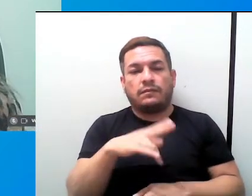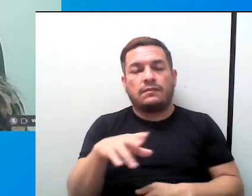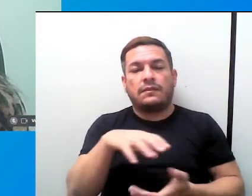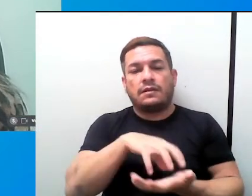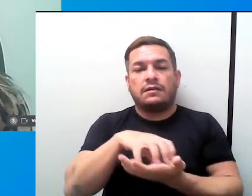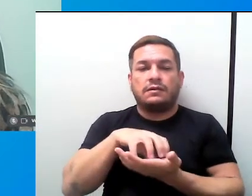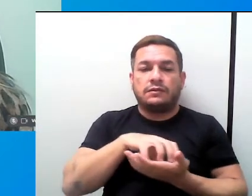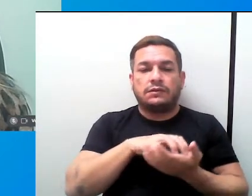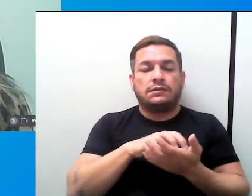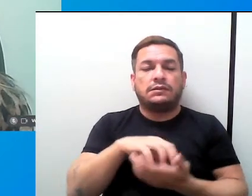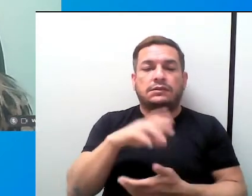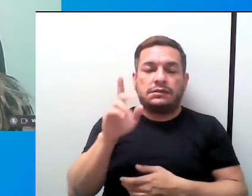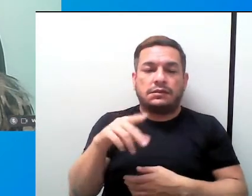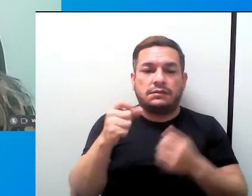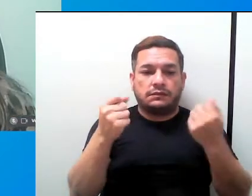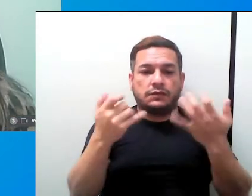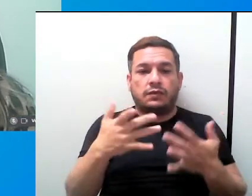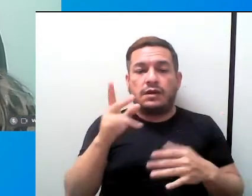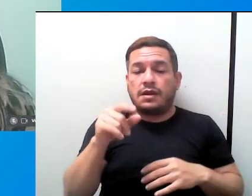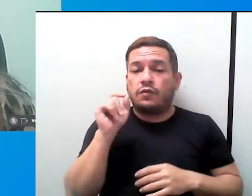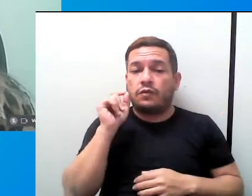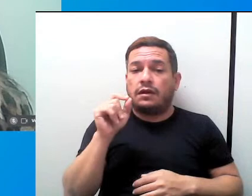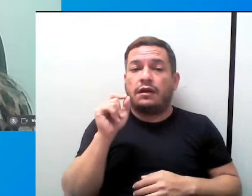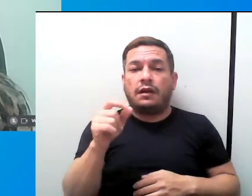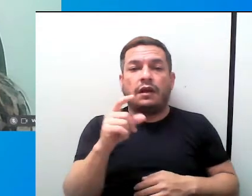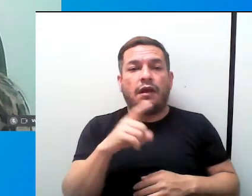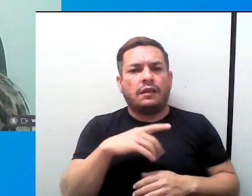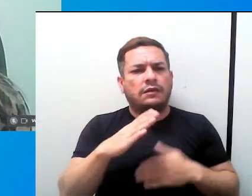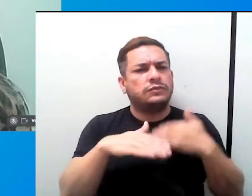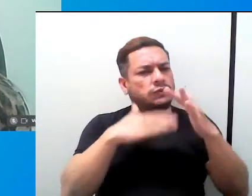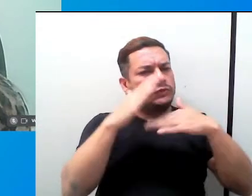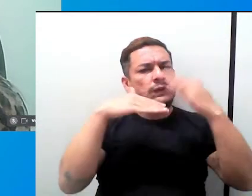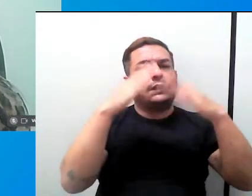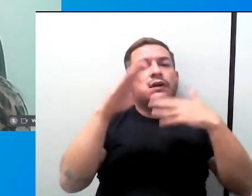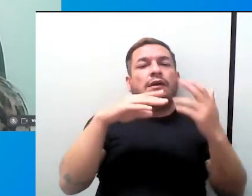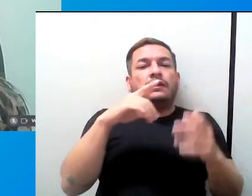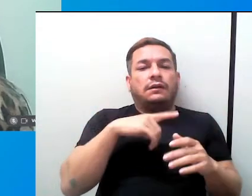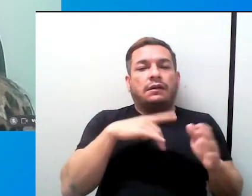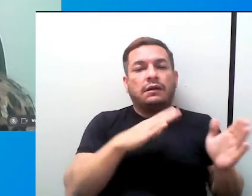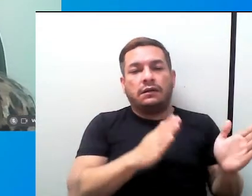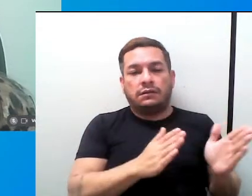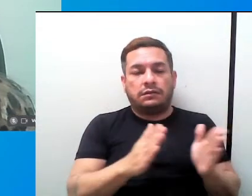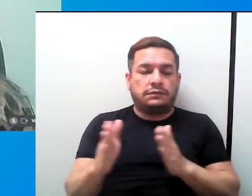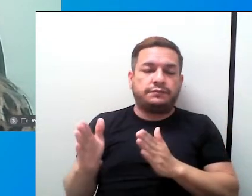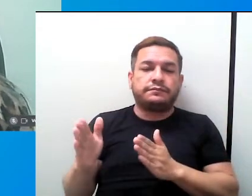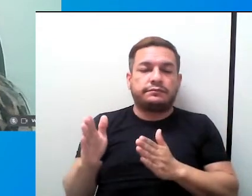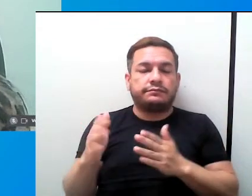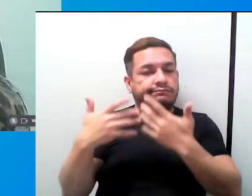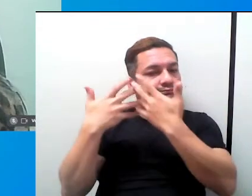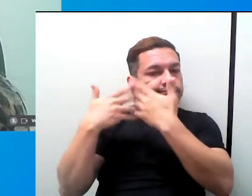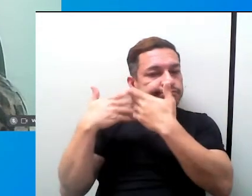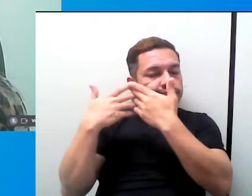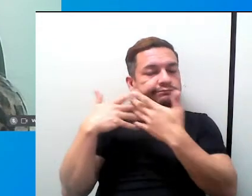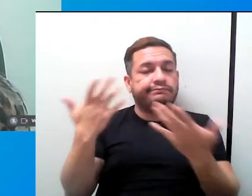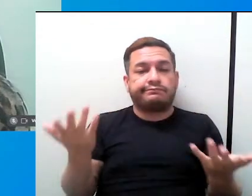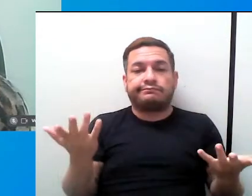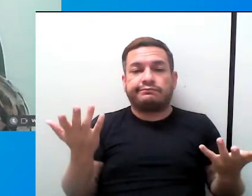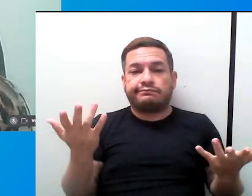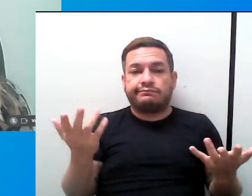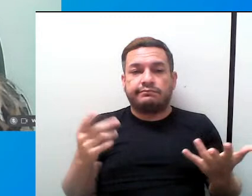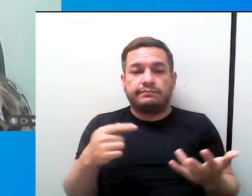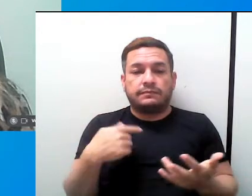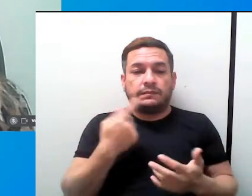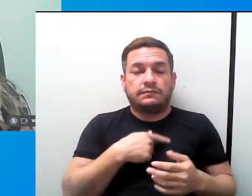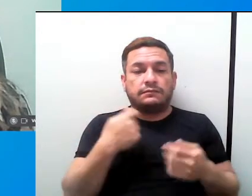relatou, são instituições que já estão bem avançadas mesmo nesse processo, nessa reflexão. Então, a gente não